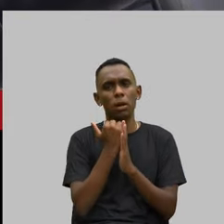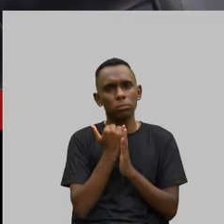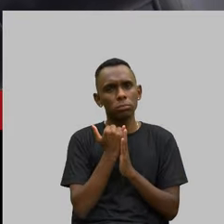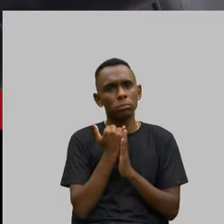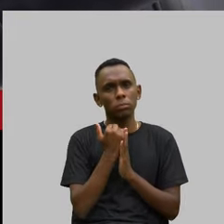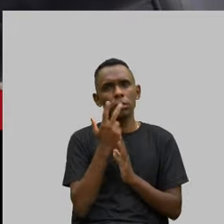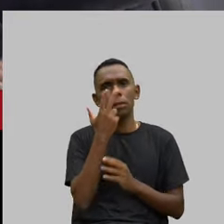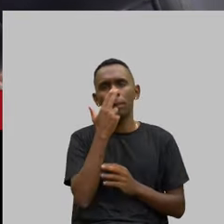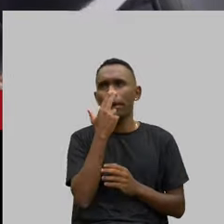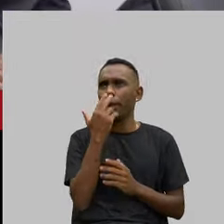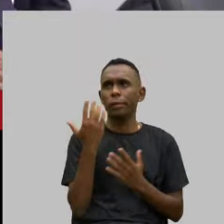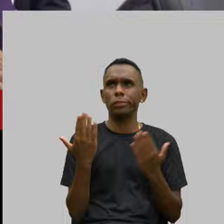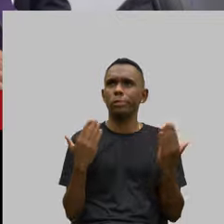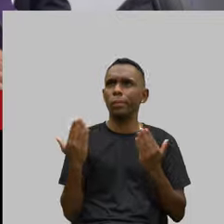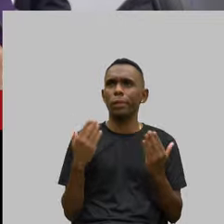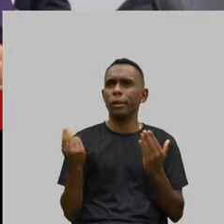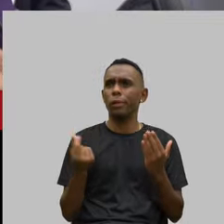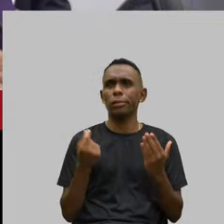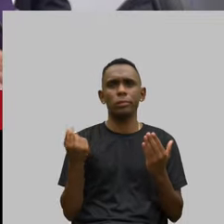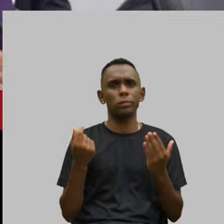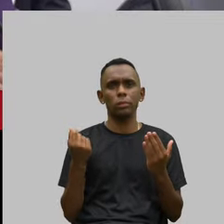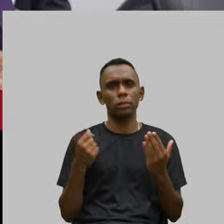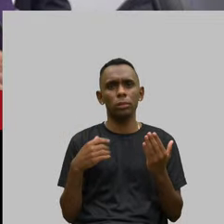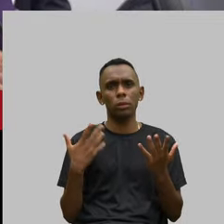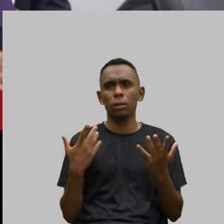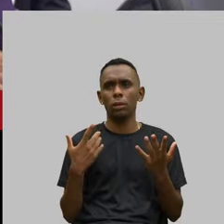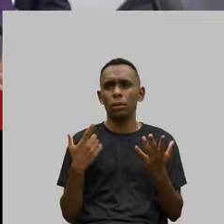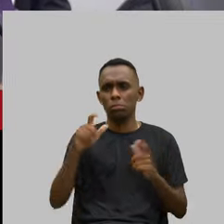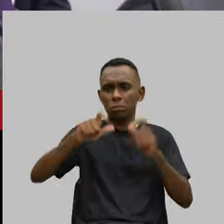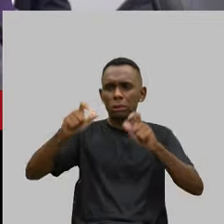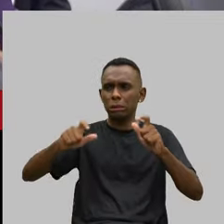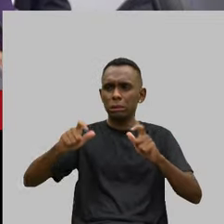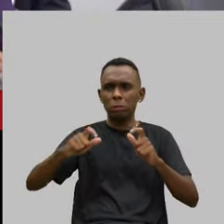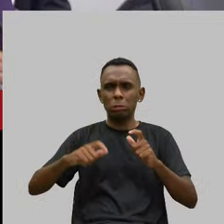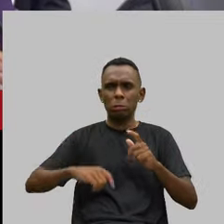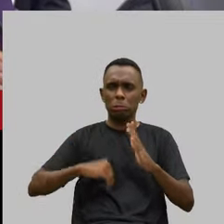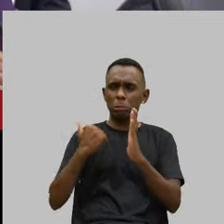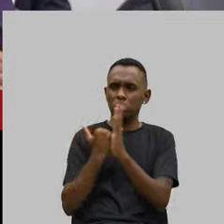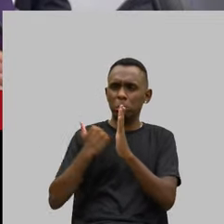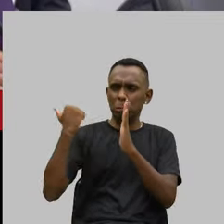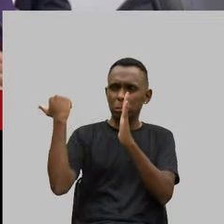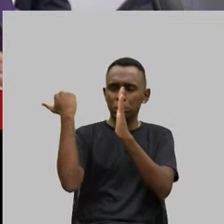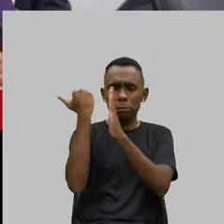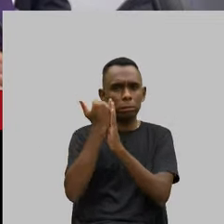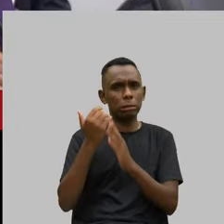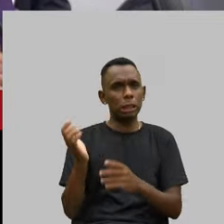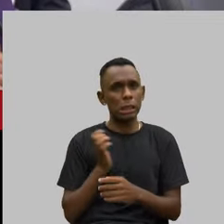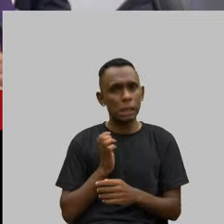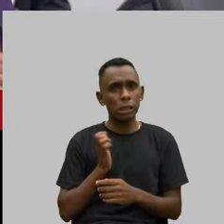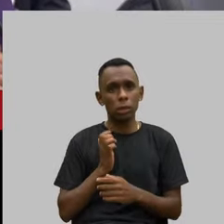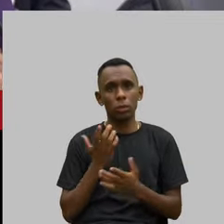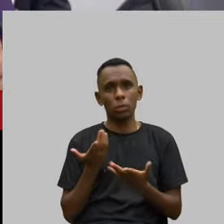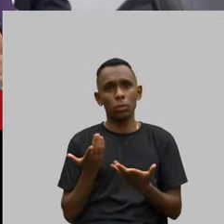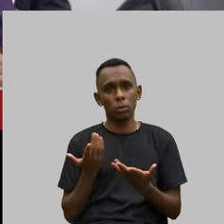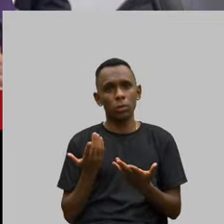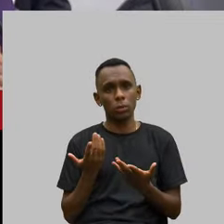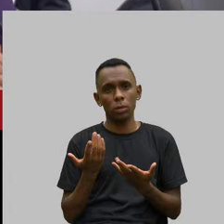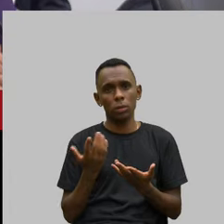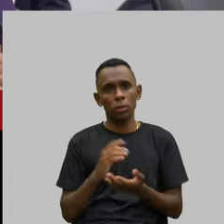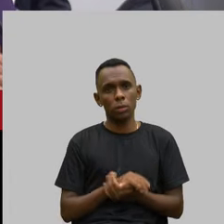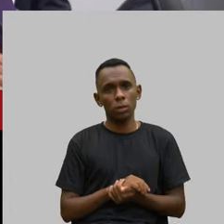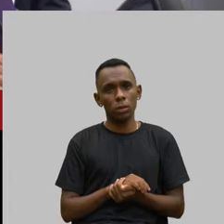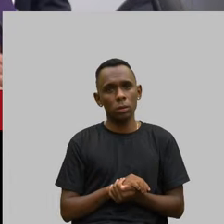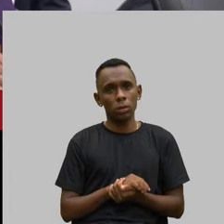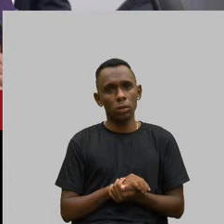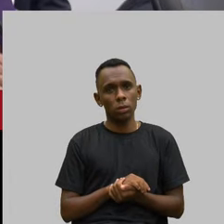o El o El musk parece que ganha mais do que o o pessoal lá do governo